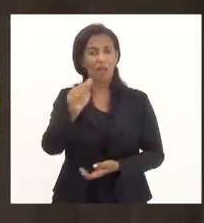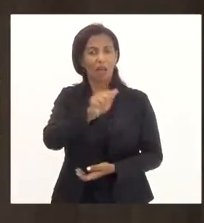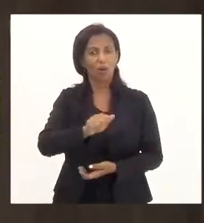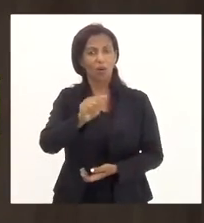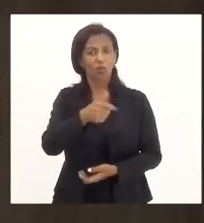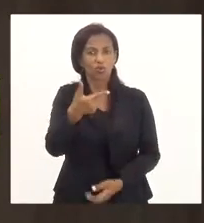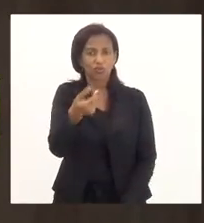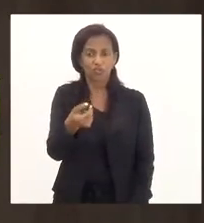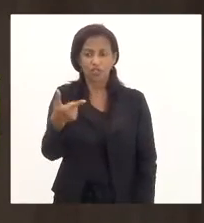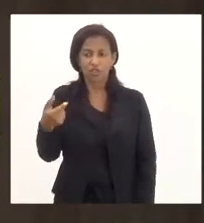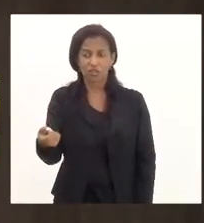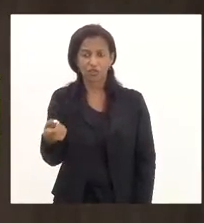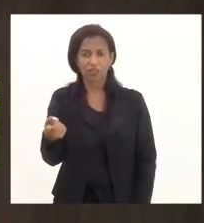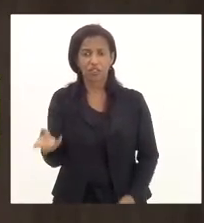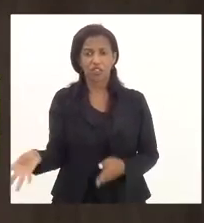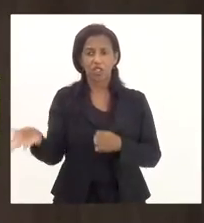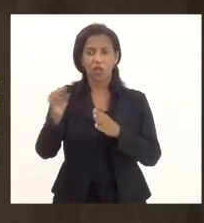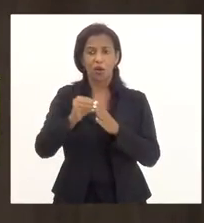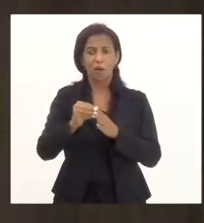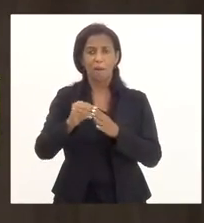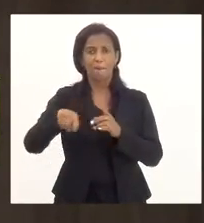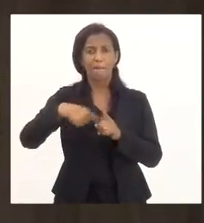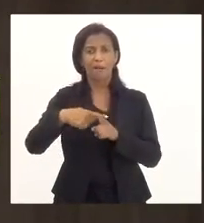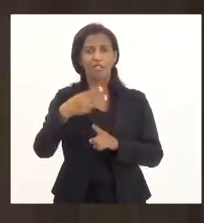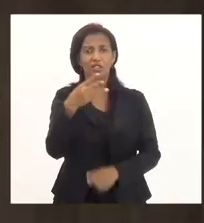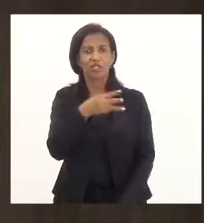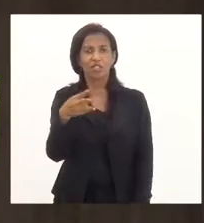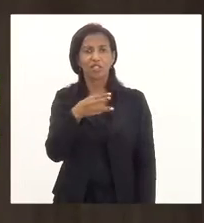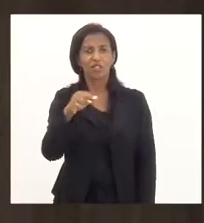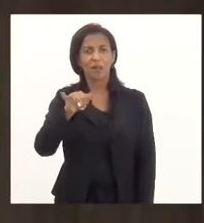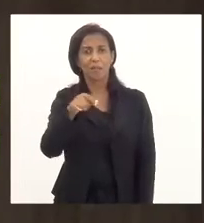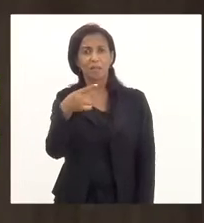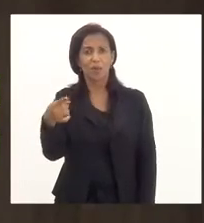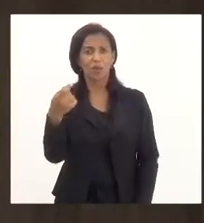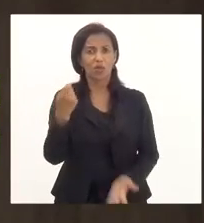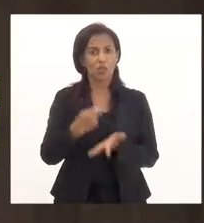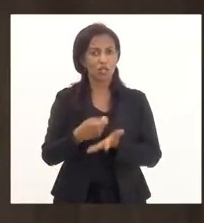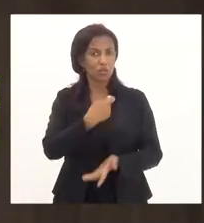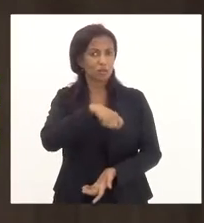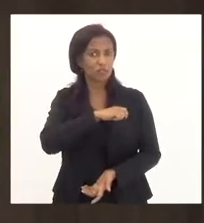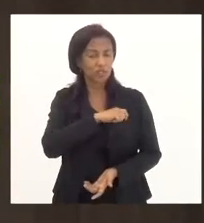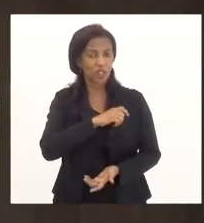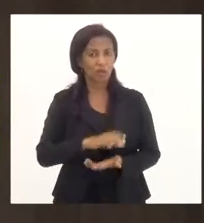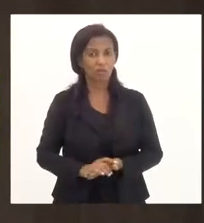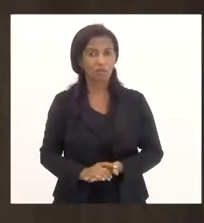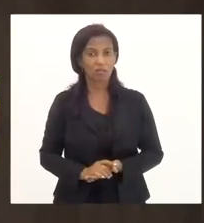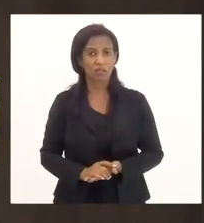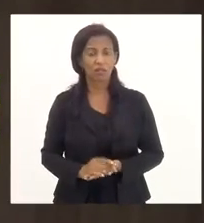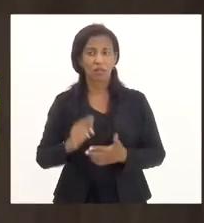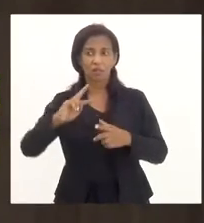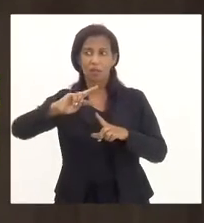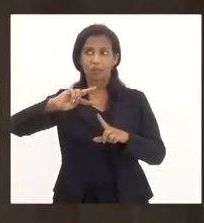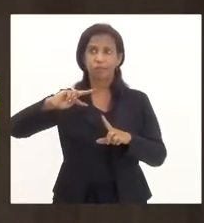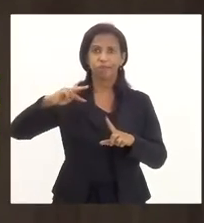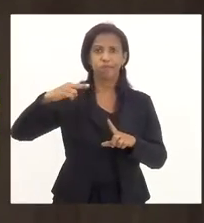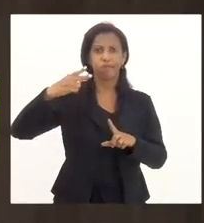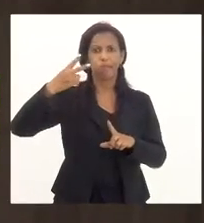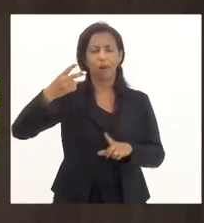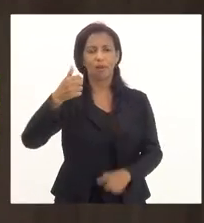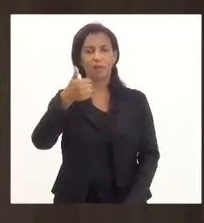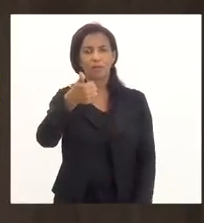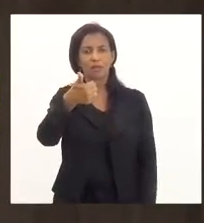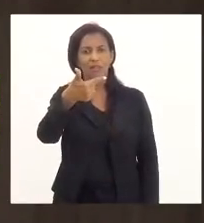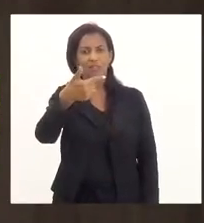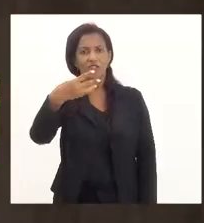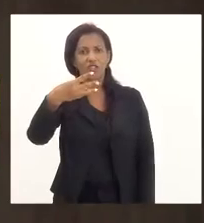2020 é incorporado mais 33 milhões do primeiro regime de recuperação fiscal e os saldos além de 94 96 pula